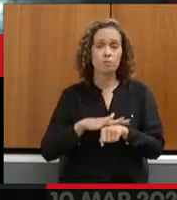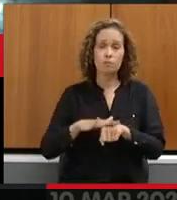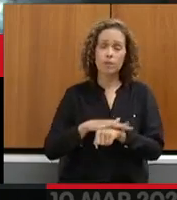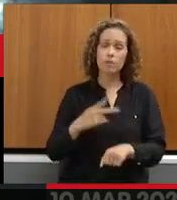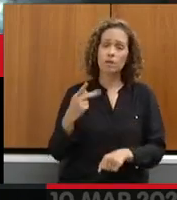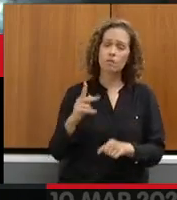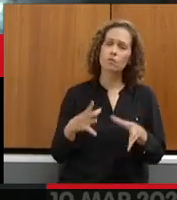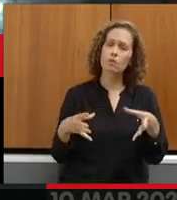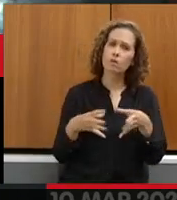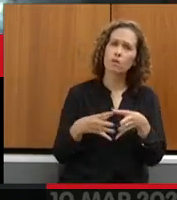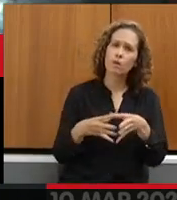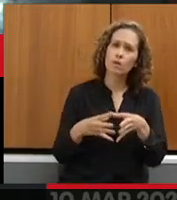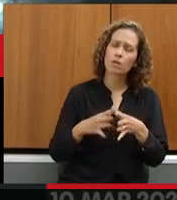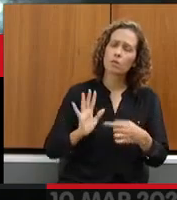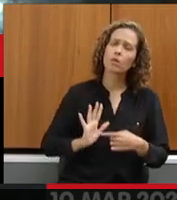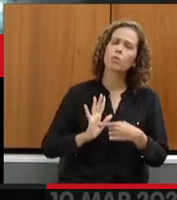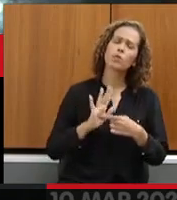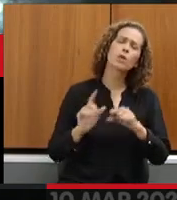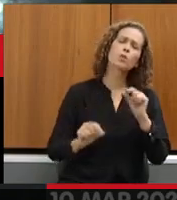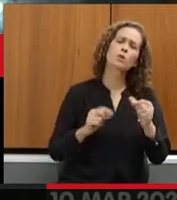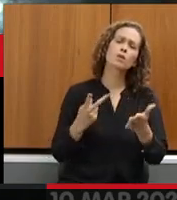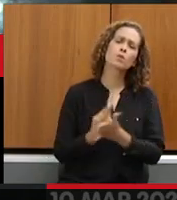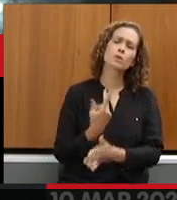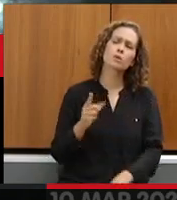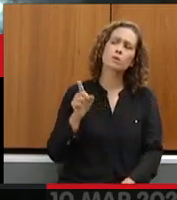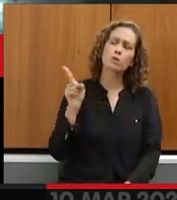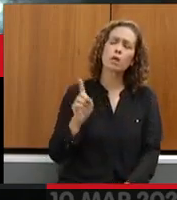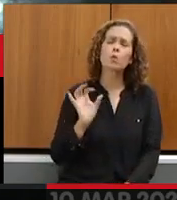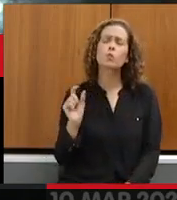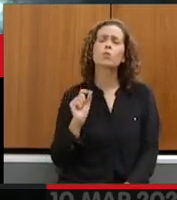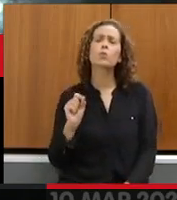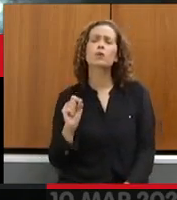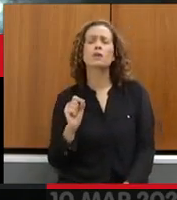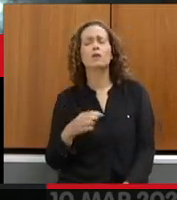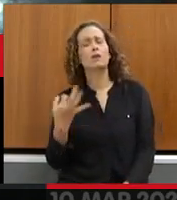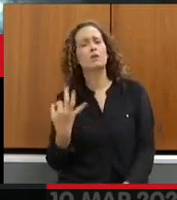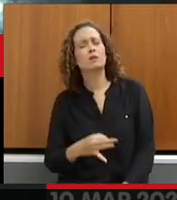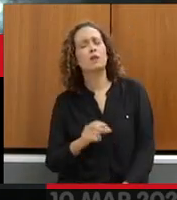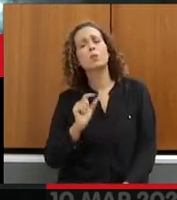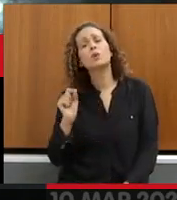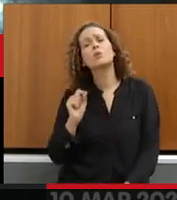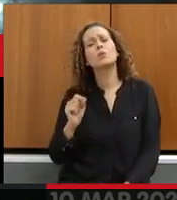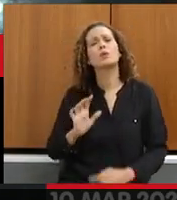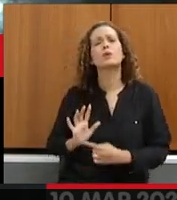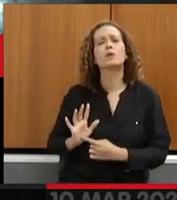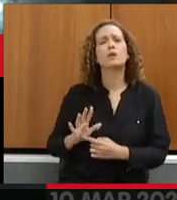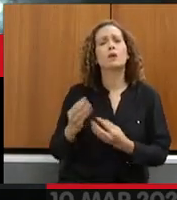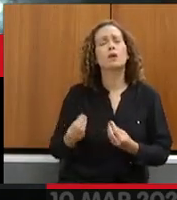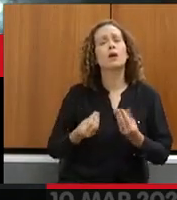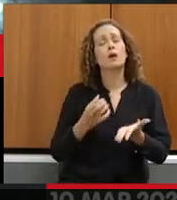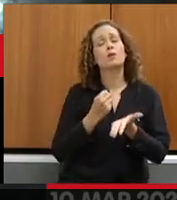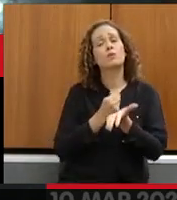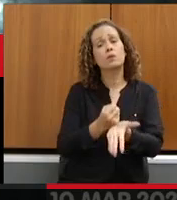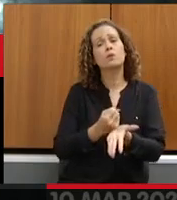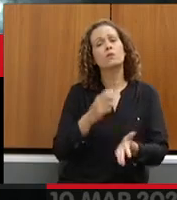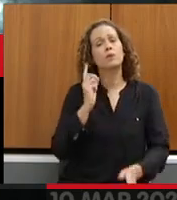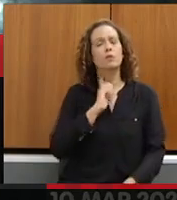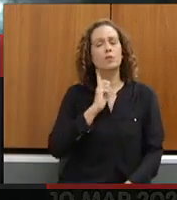equipe do Senhor e demonstrar o que foi feito lá porque está dando certo e o que a gente pode estar trazendo para e